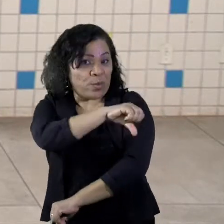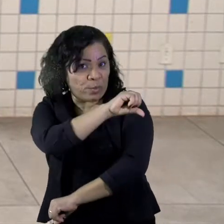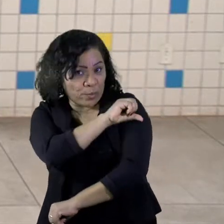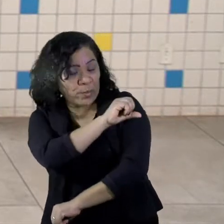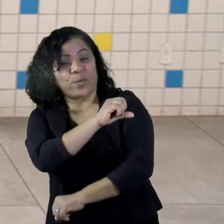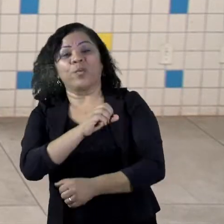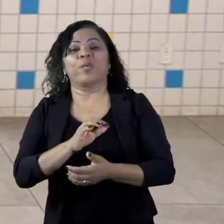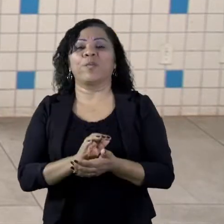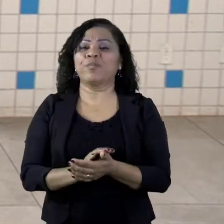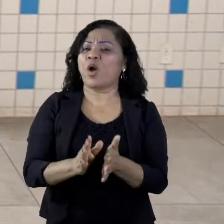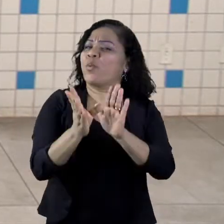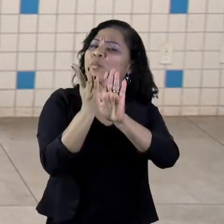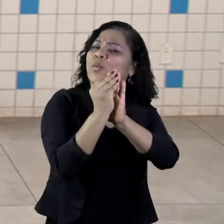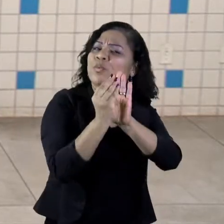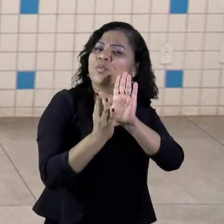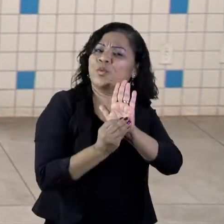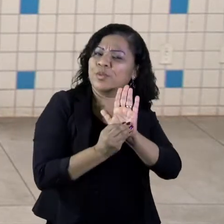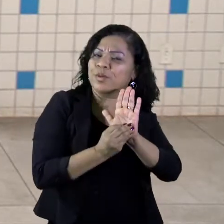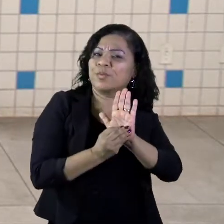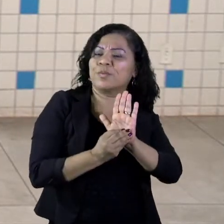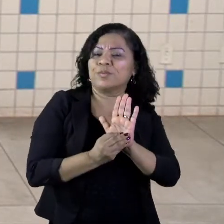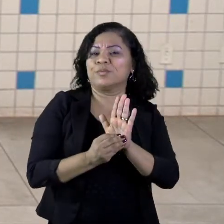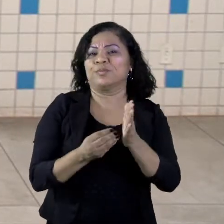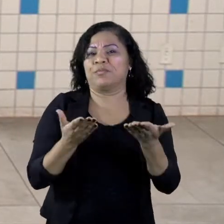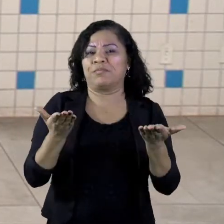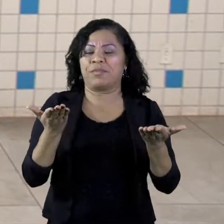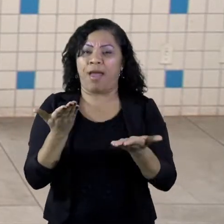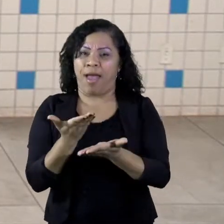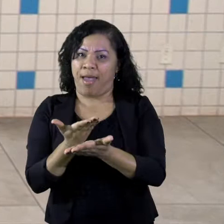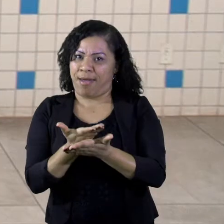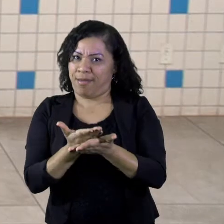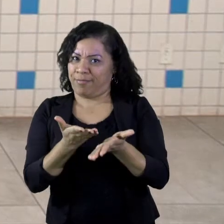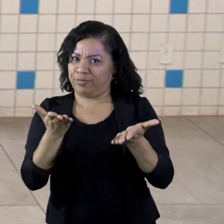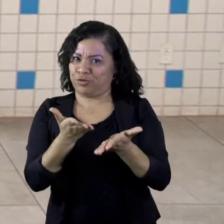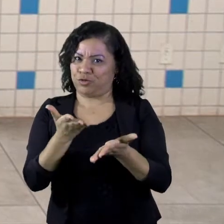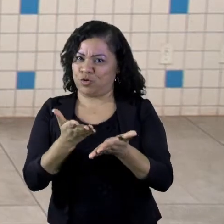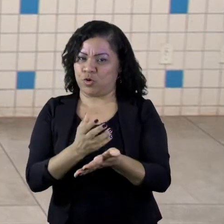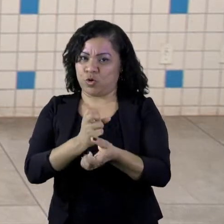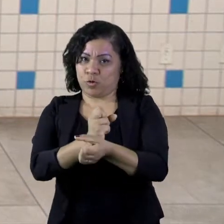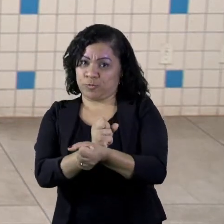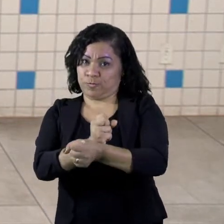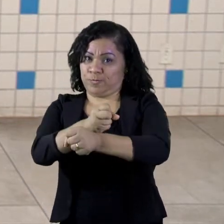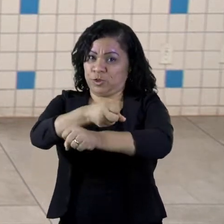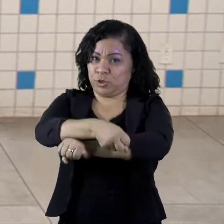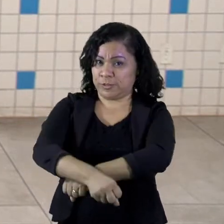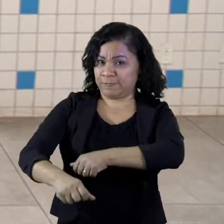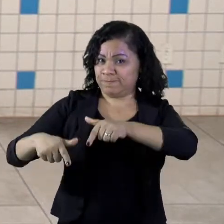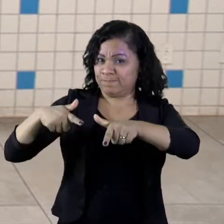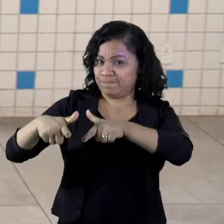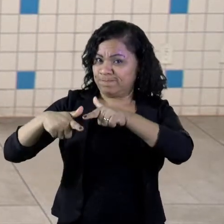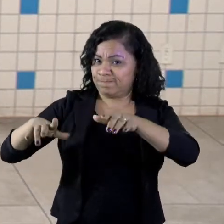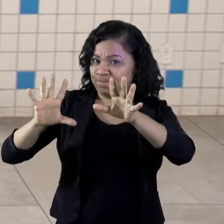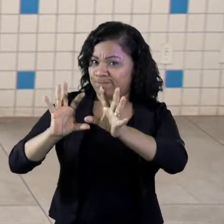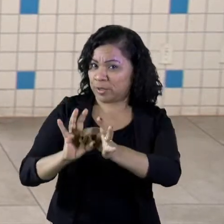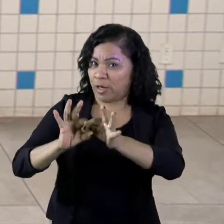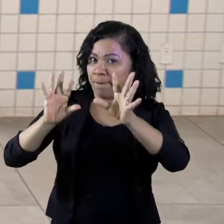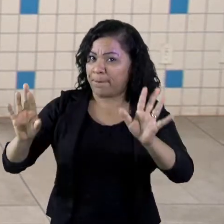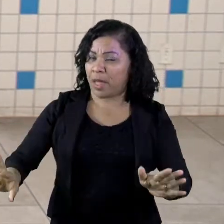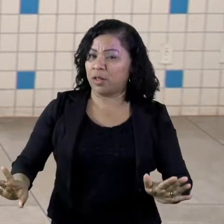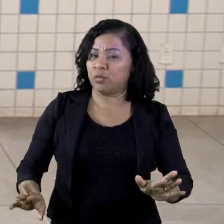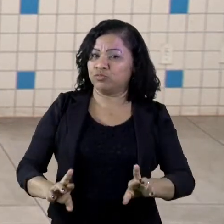nosso conteúdo de aprendizado da aula de hoje é escravidão e trabalho livre em